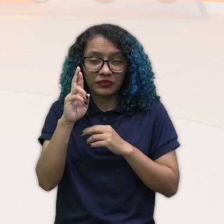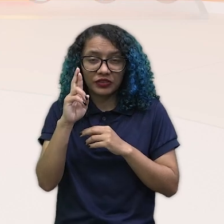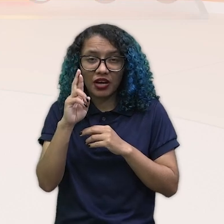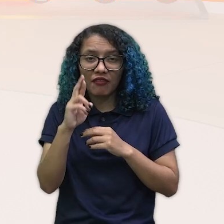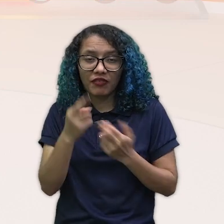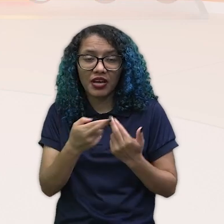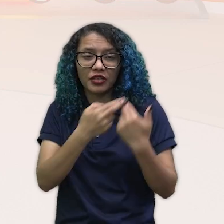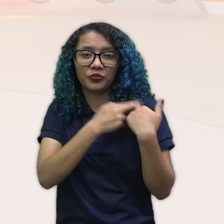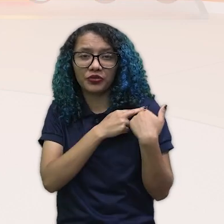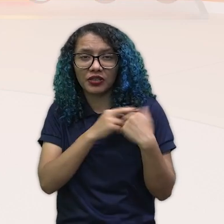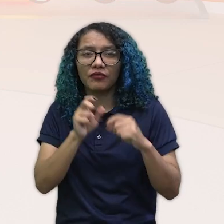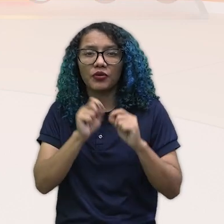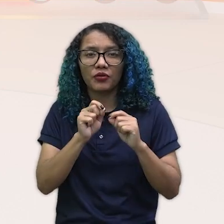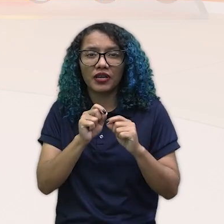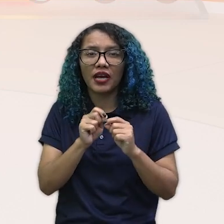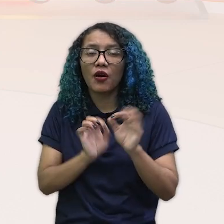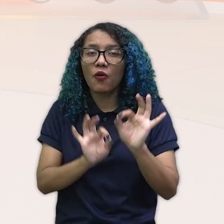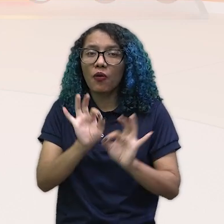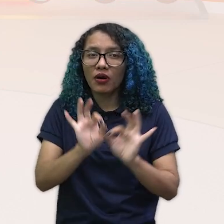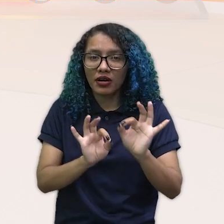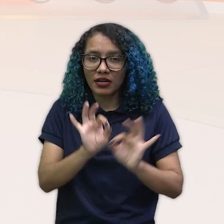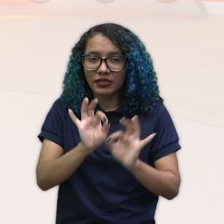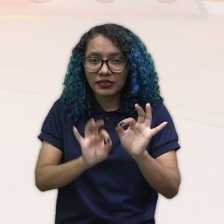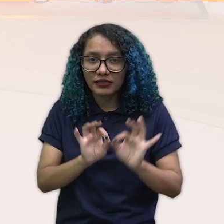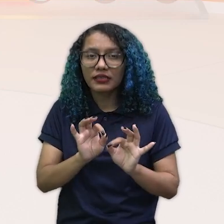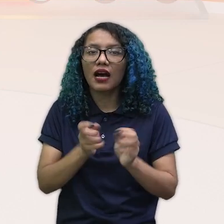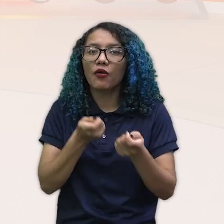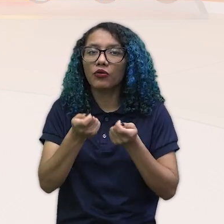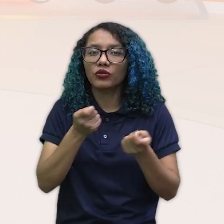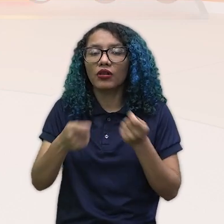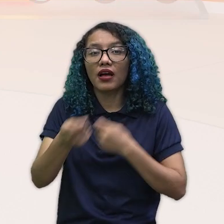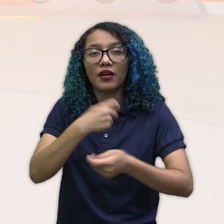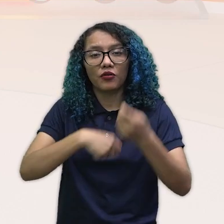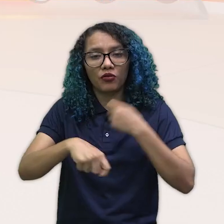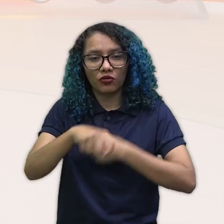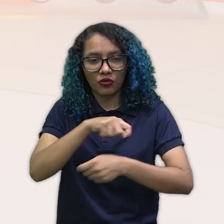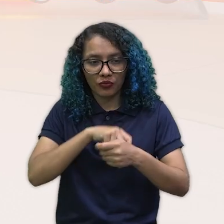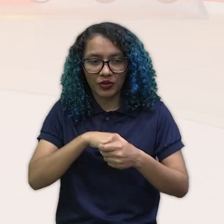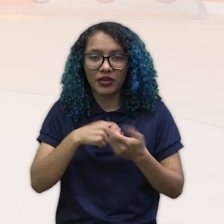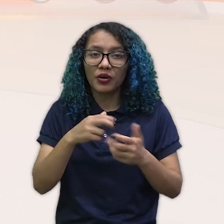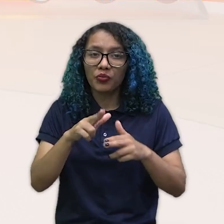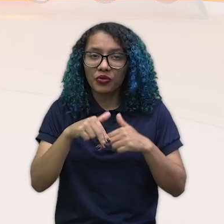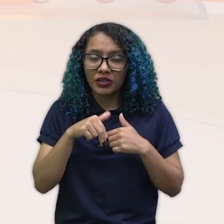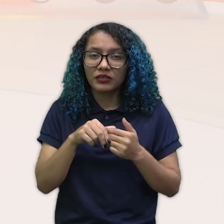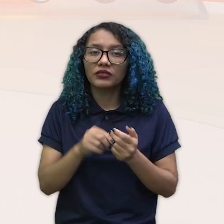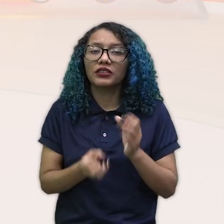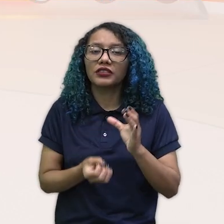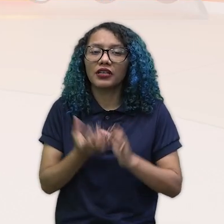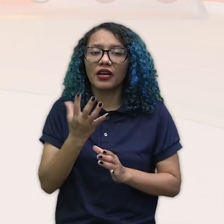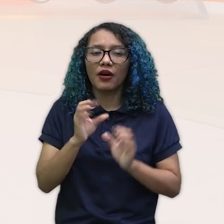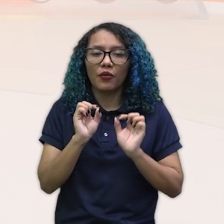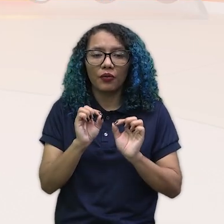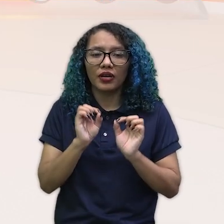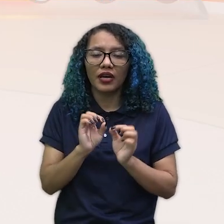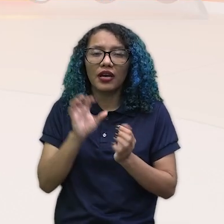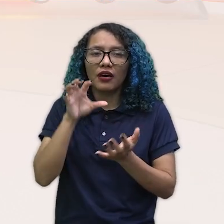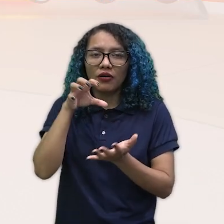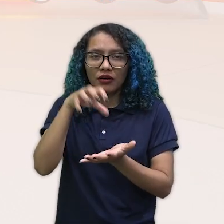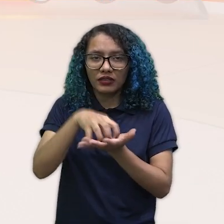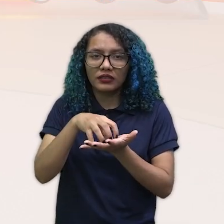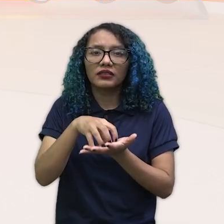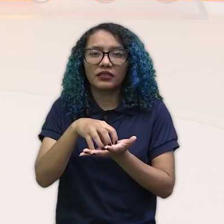mundo inteiro. Então, foi nesse momento em que eles começam a se organizar e criar ali a Organização